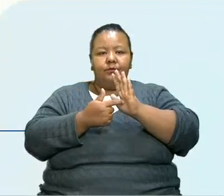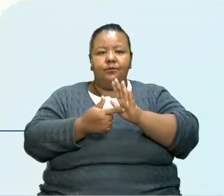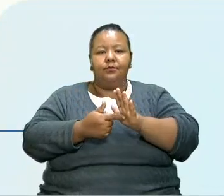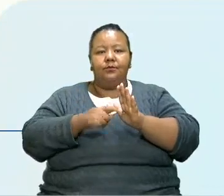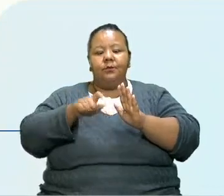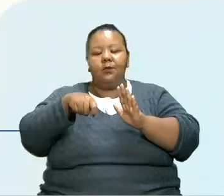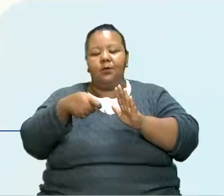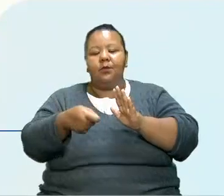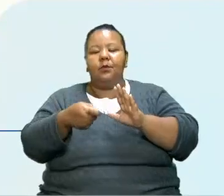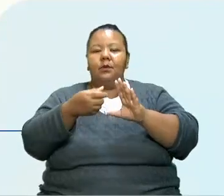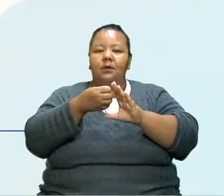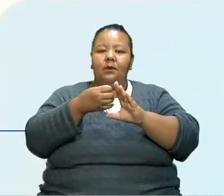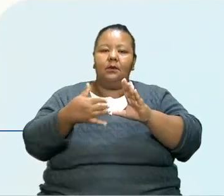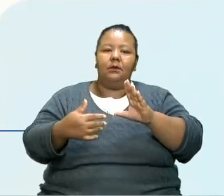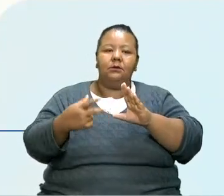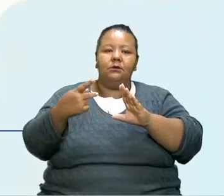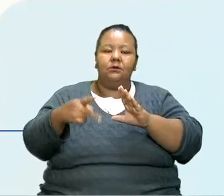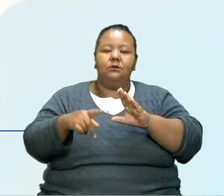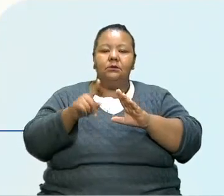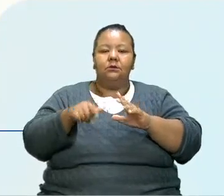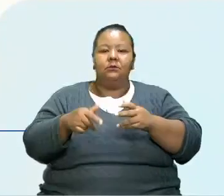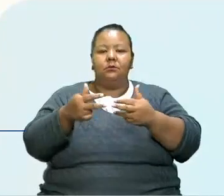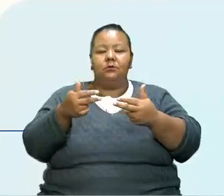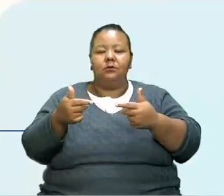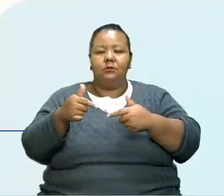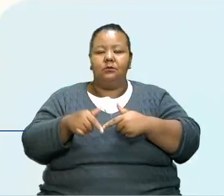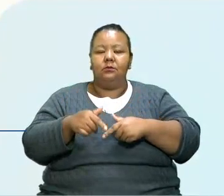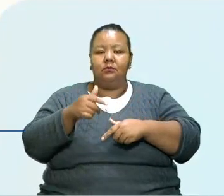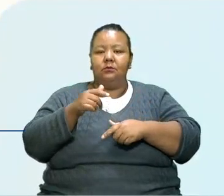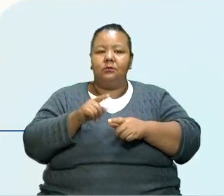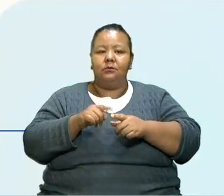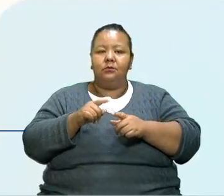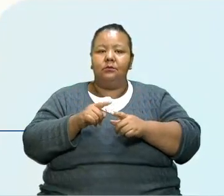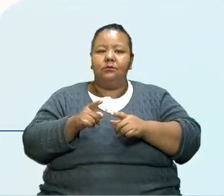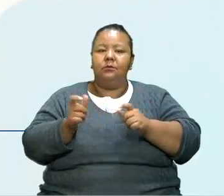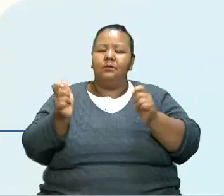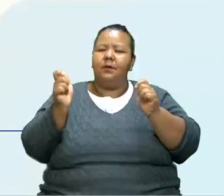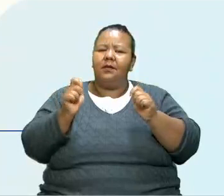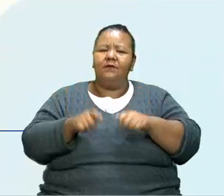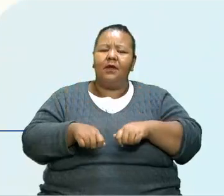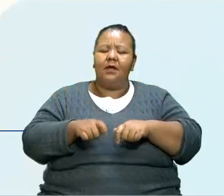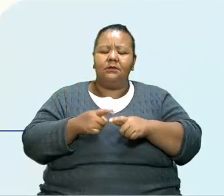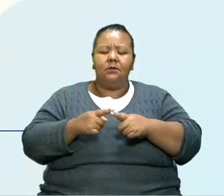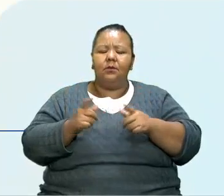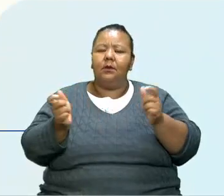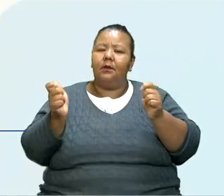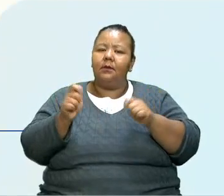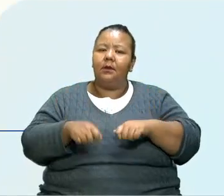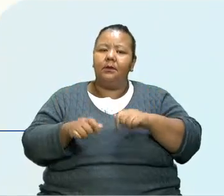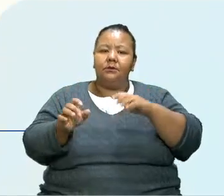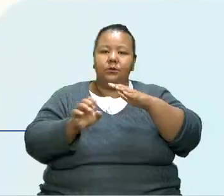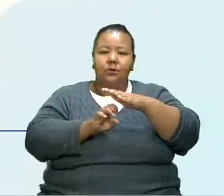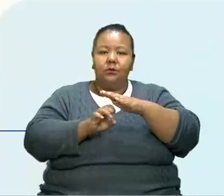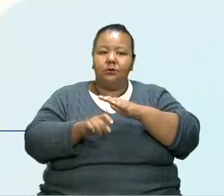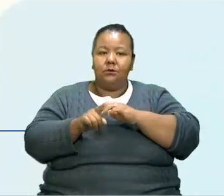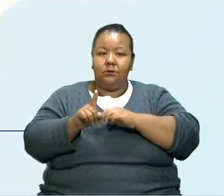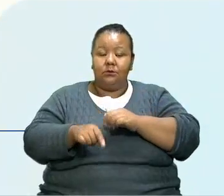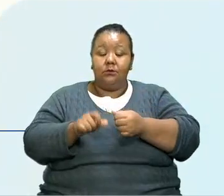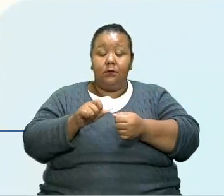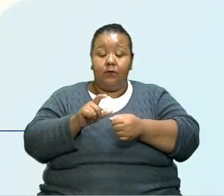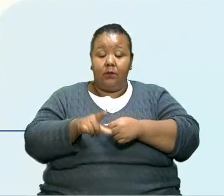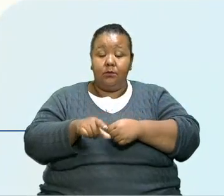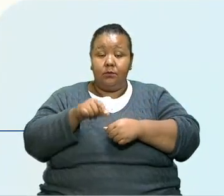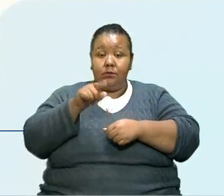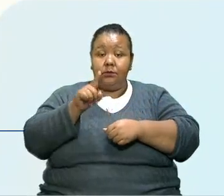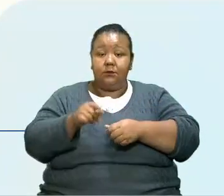devem ser as características desses aspectos para eficácia. O que eu estou buscando é eficácia organizacional? Aquilo que foi definido